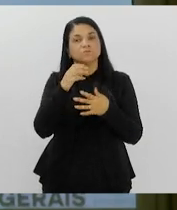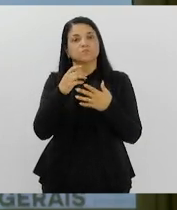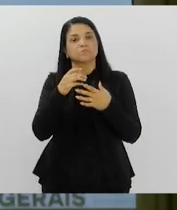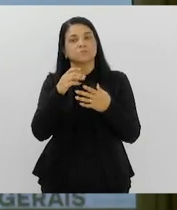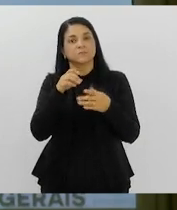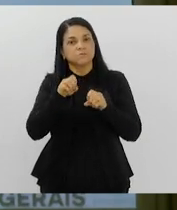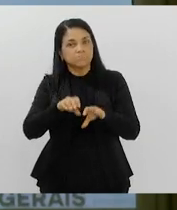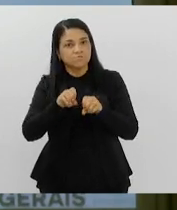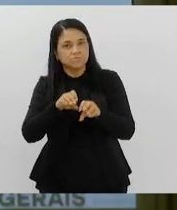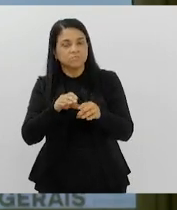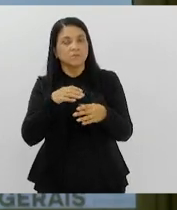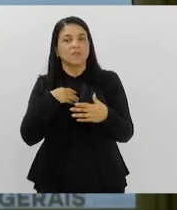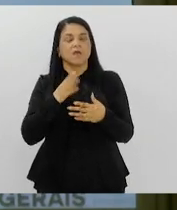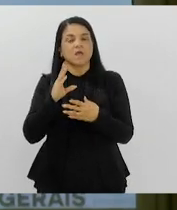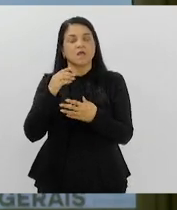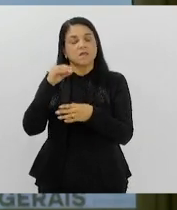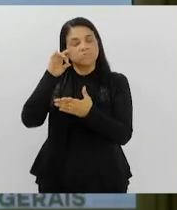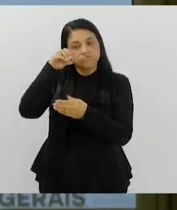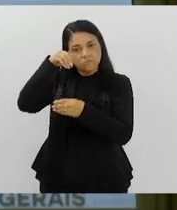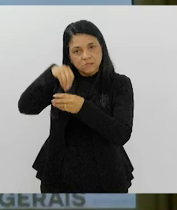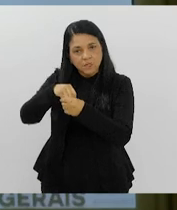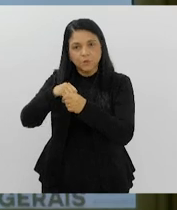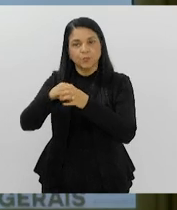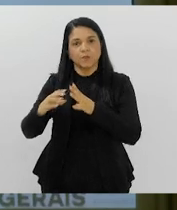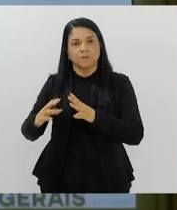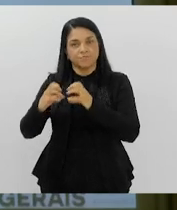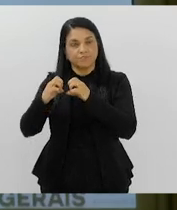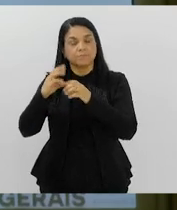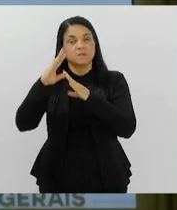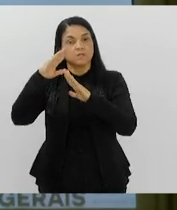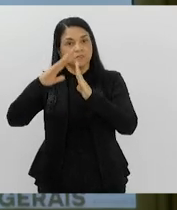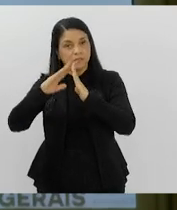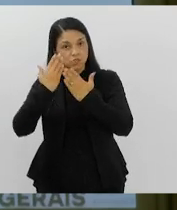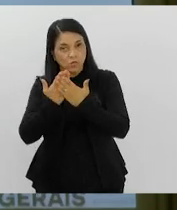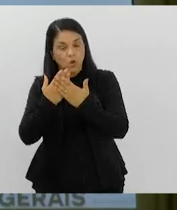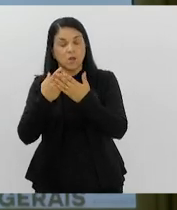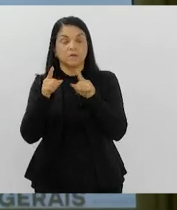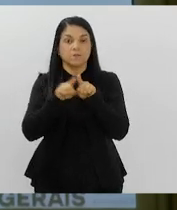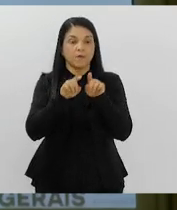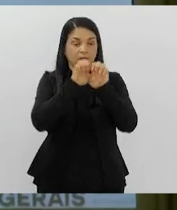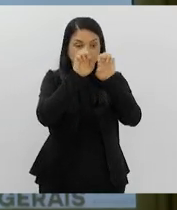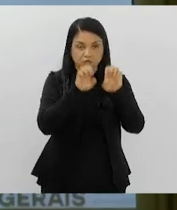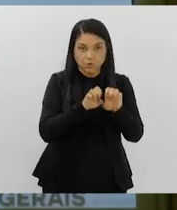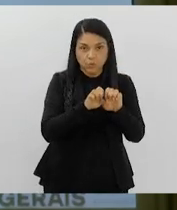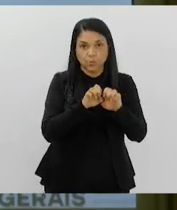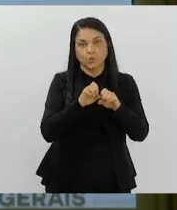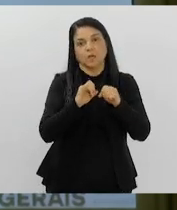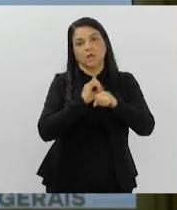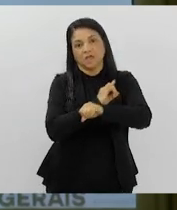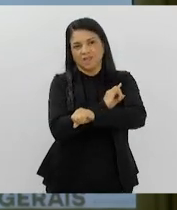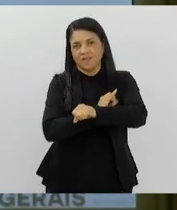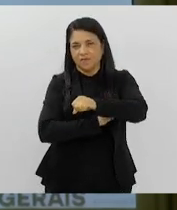de conflito na escola, sobre a própria infraestrutura da escola, que também cria e oportuniza questões de